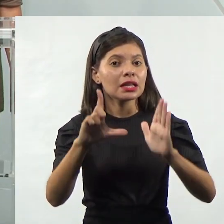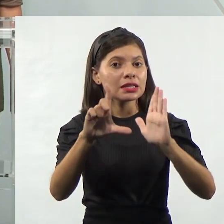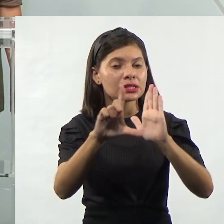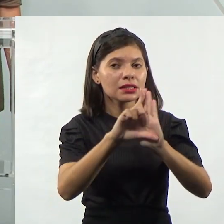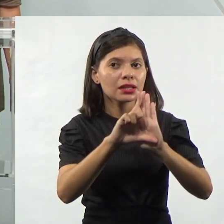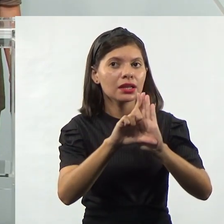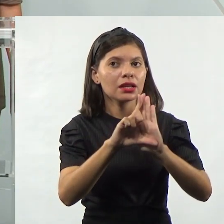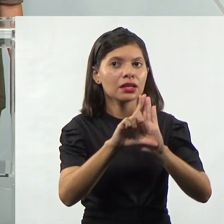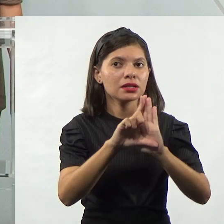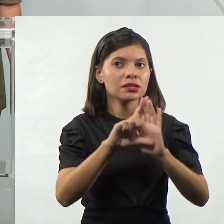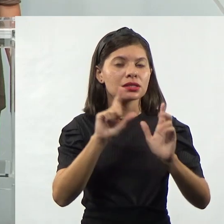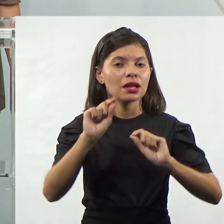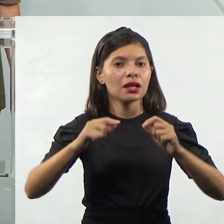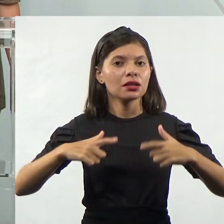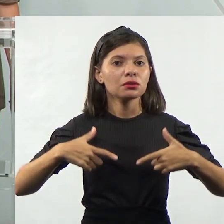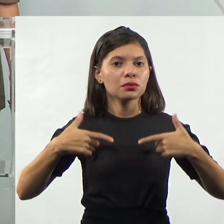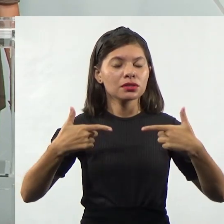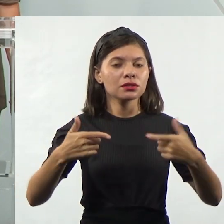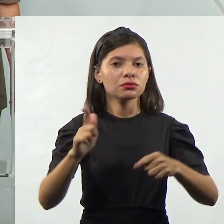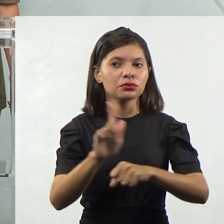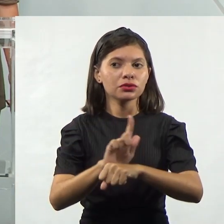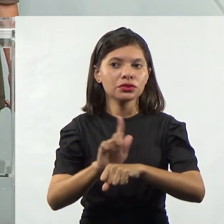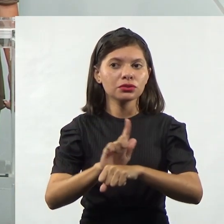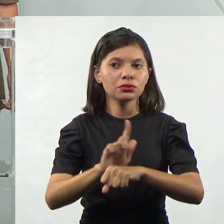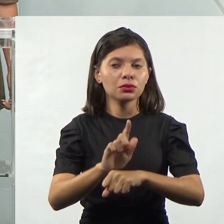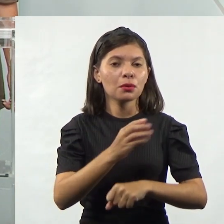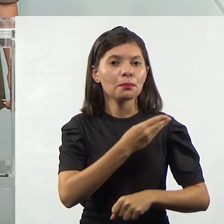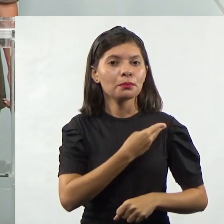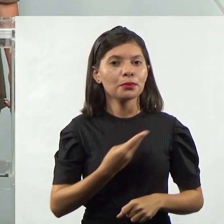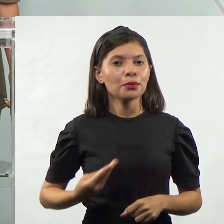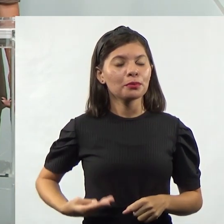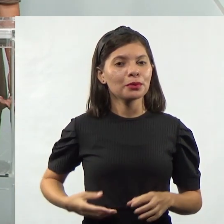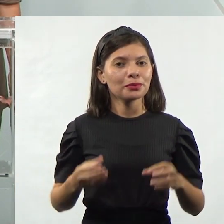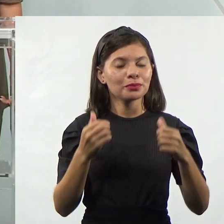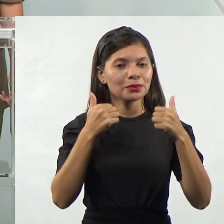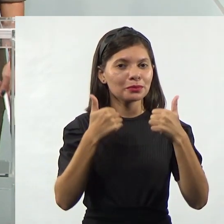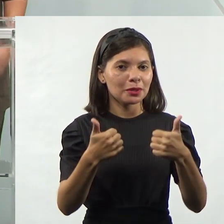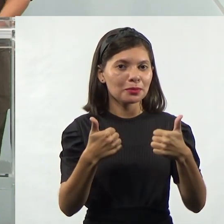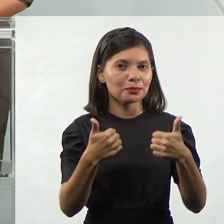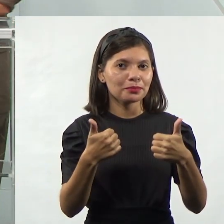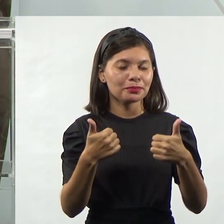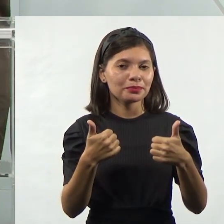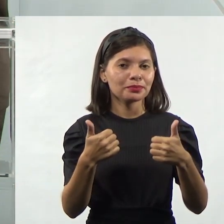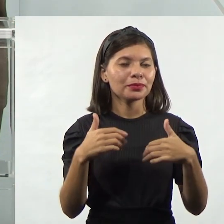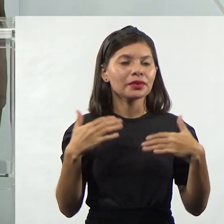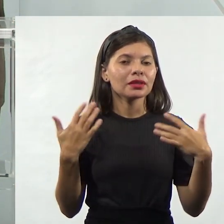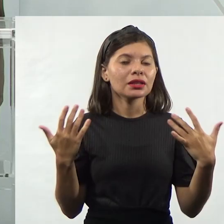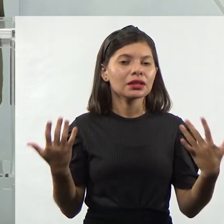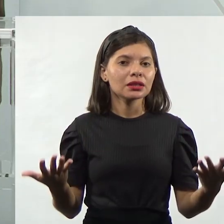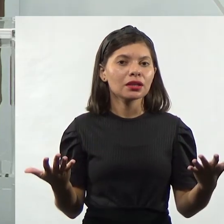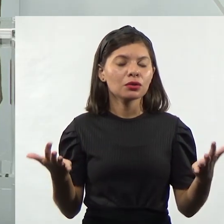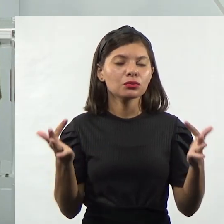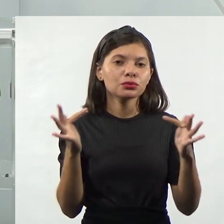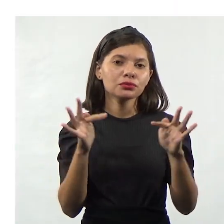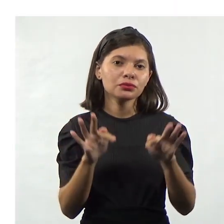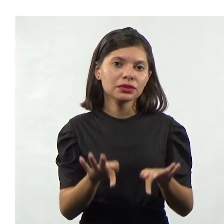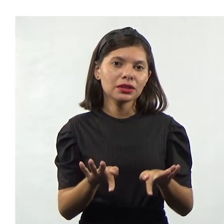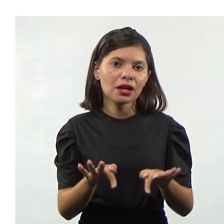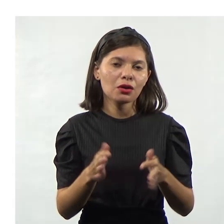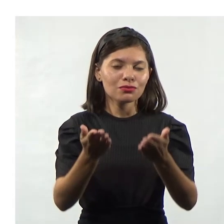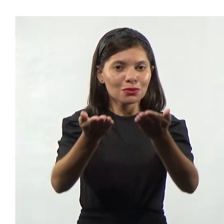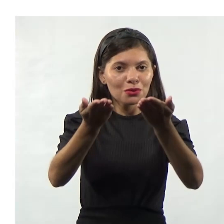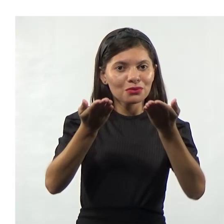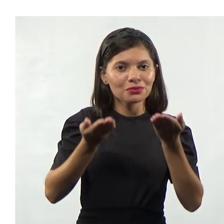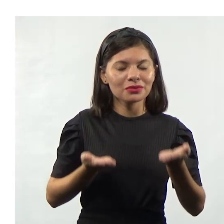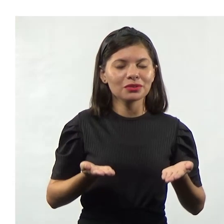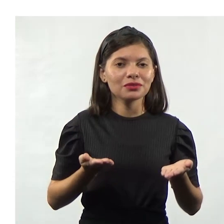da LINDB no que se refere à atuação do gestor público e da gestora pública. Tudo bem? Então, no final